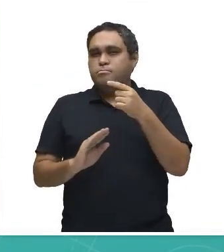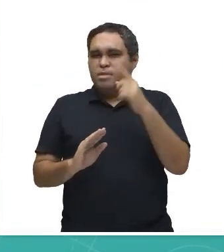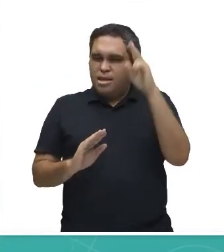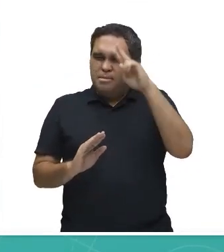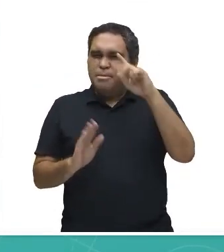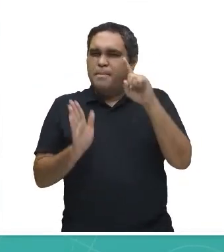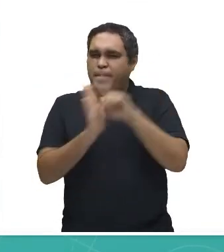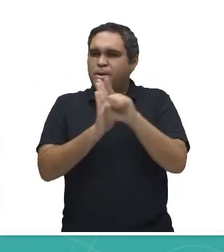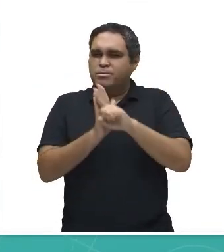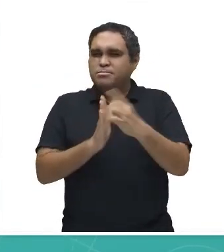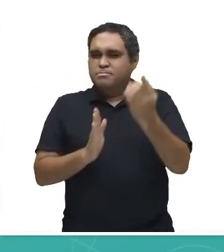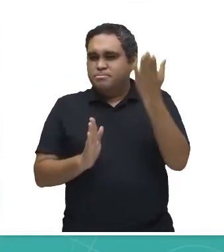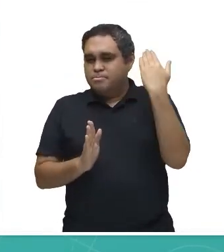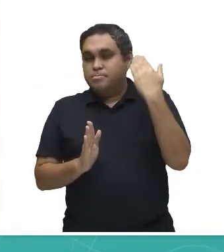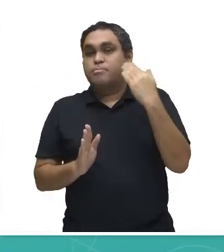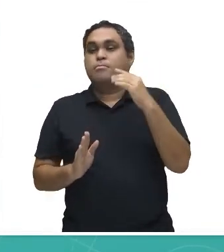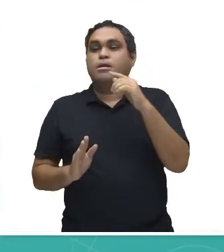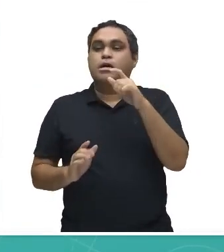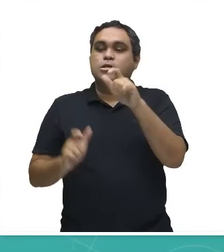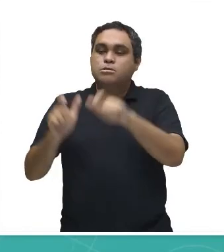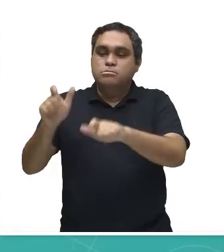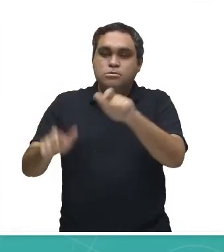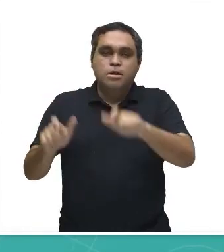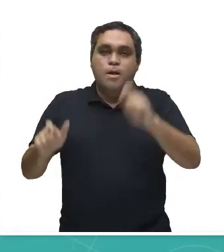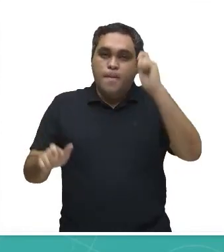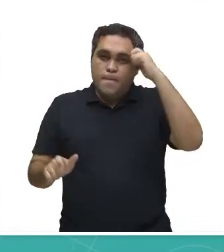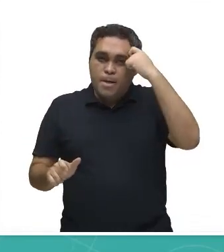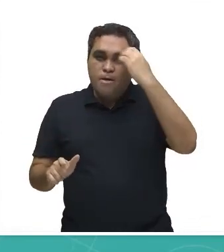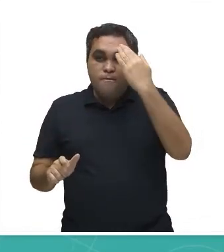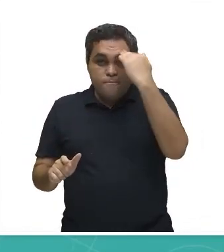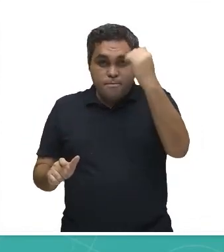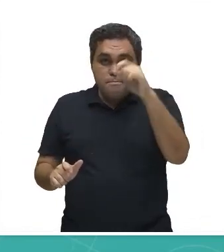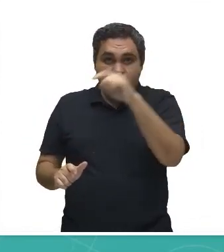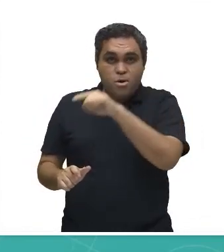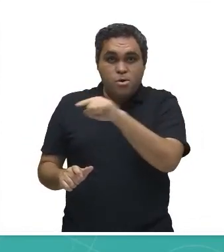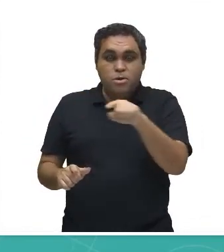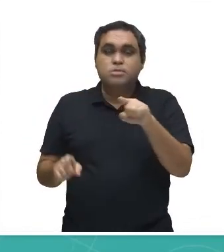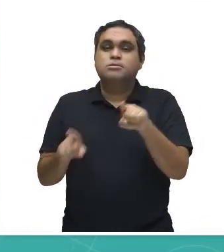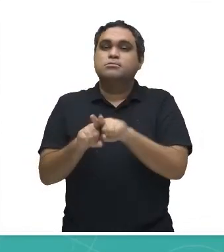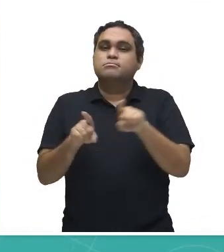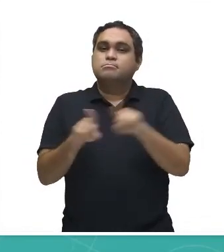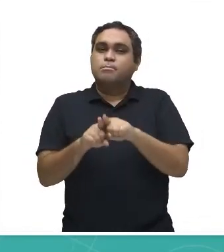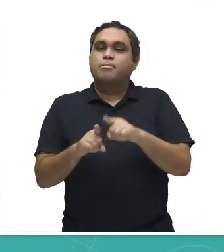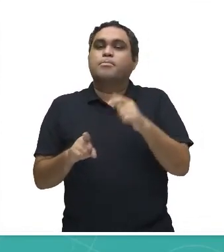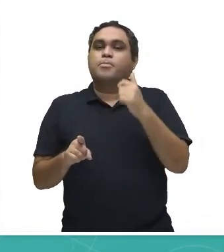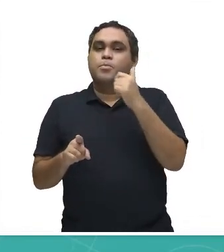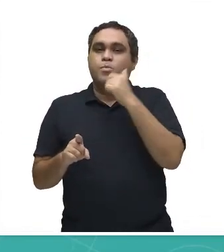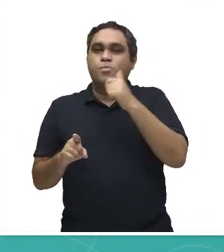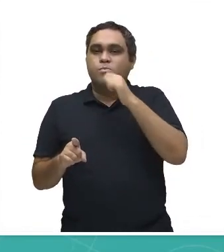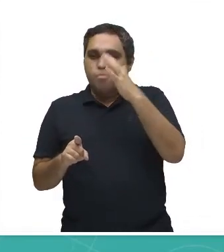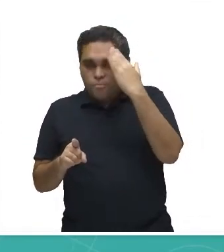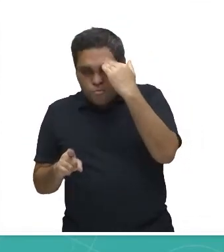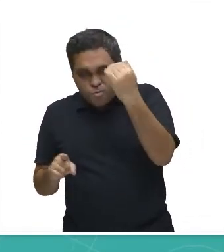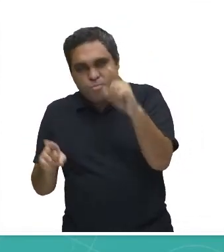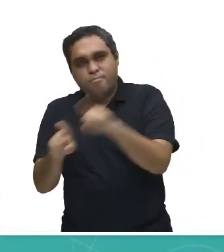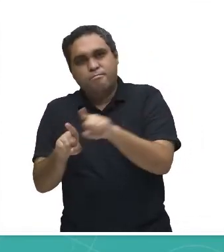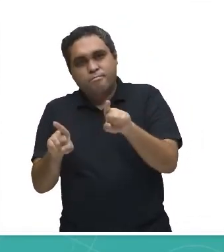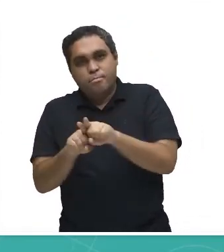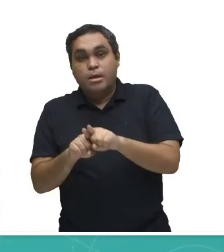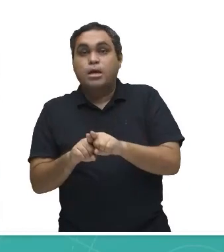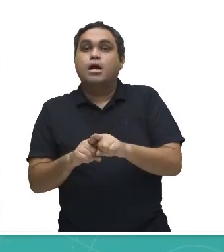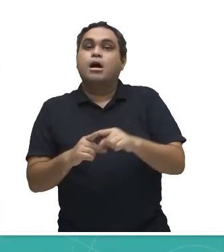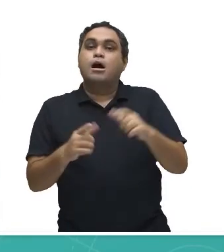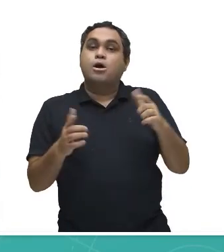em vários locais da sociedade, falamos de zumbi, falamos do ambiente onde esses escravizados foram